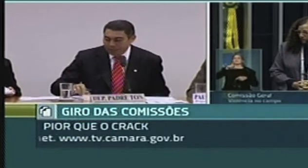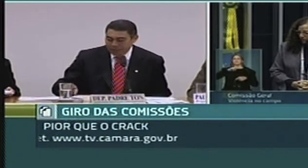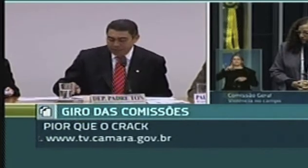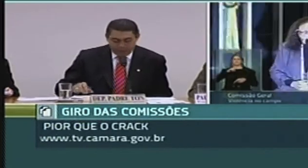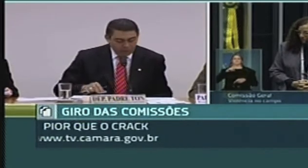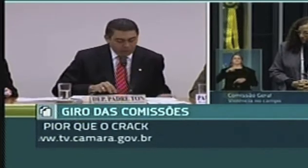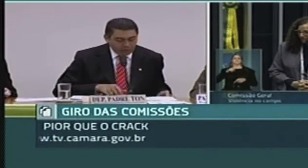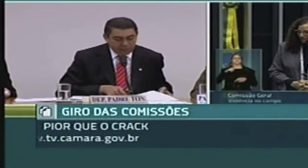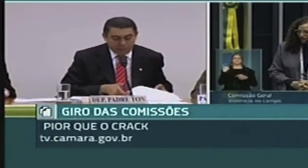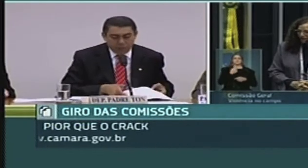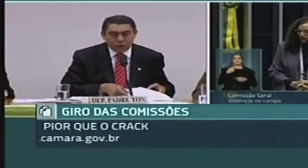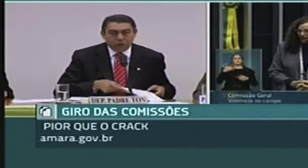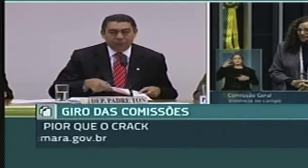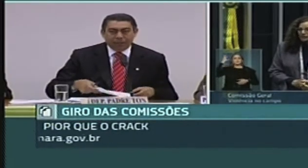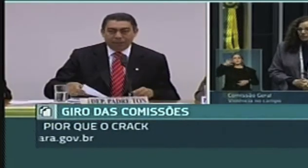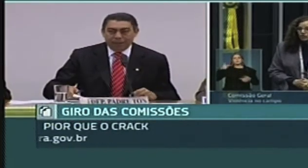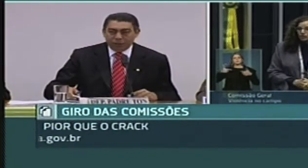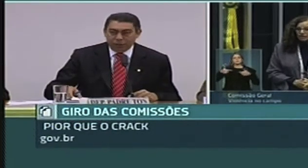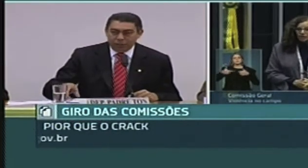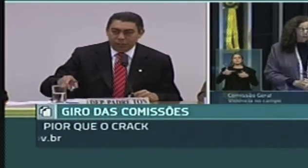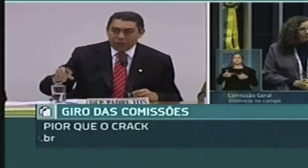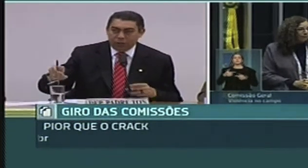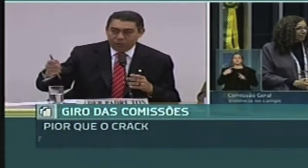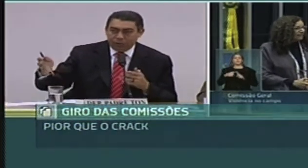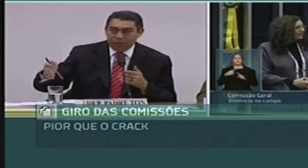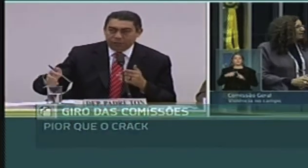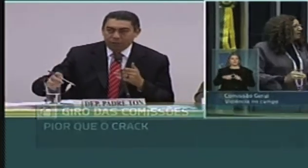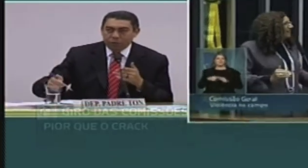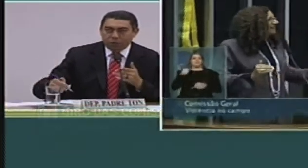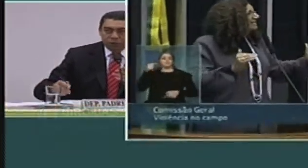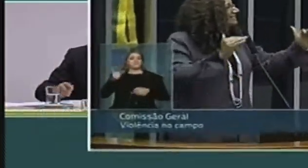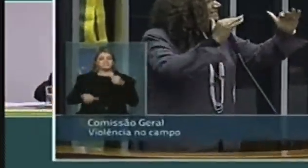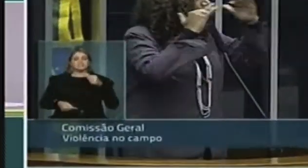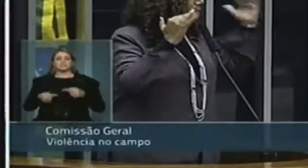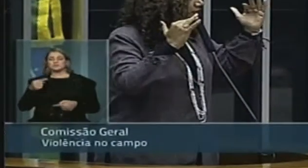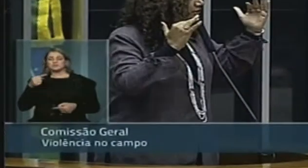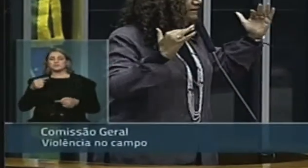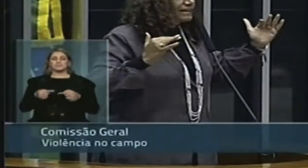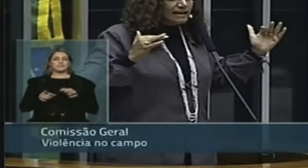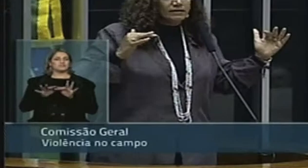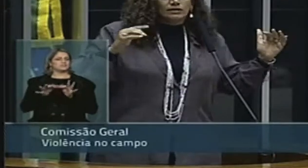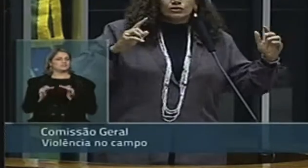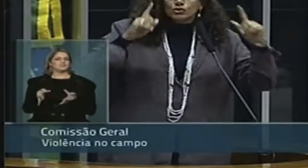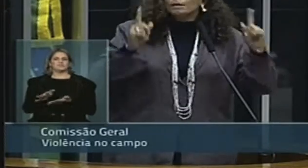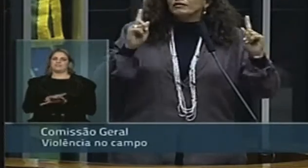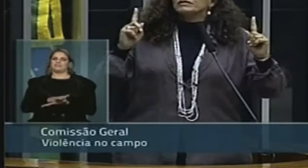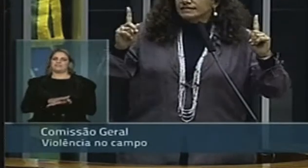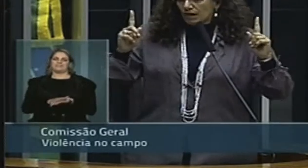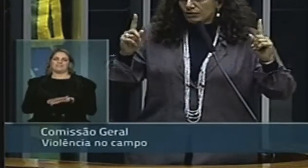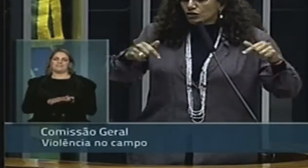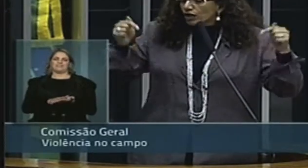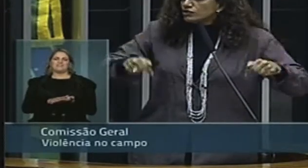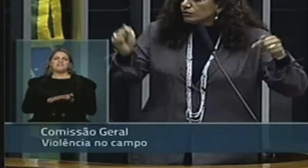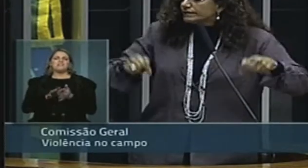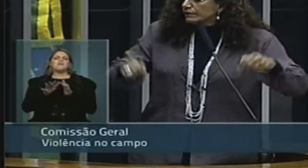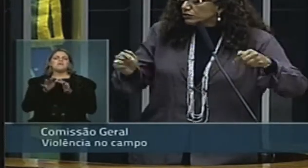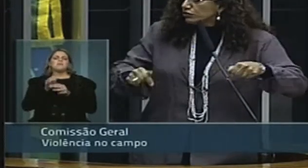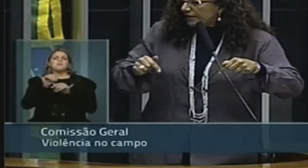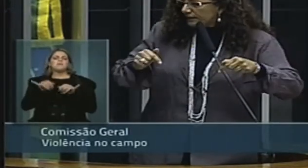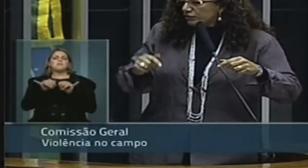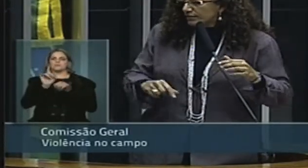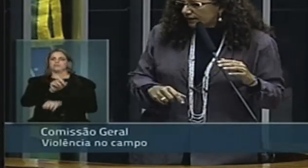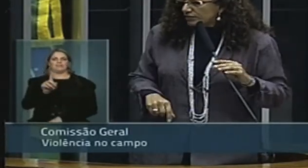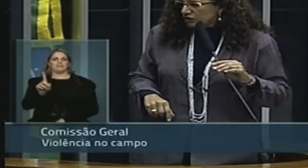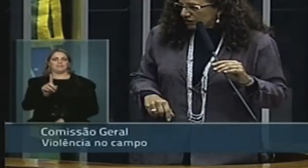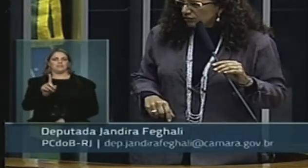discurso das reformas de base. Essa é uma discussão que não é simples nem é superficial, e nós não temos